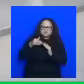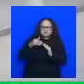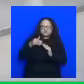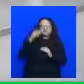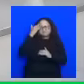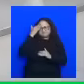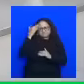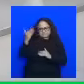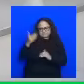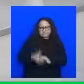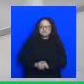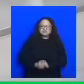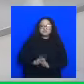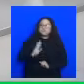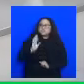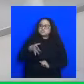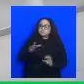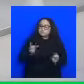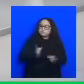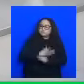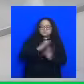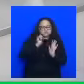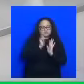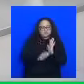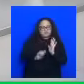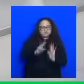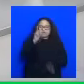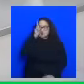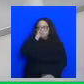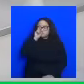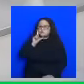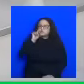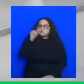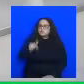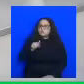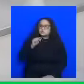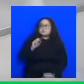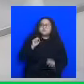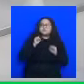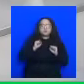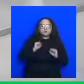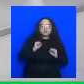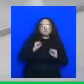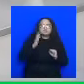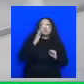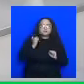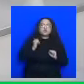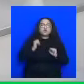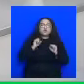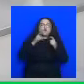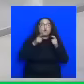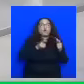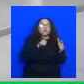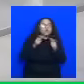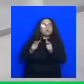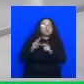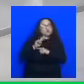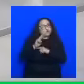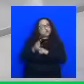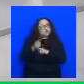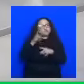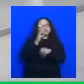Muito obrigado. Sorteio realizado, validado. Lembre-se, após a apuração, você poderá saber de onde são as apostas vencedoras ou se o prêmio está